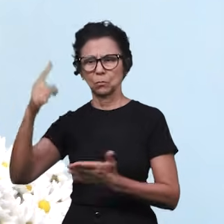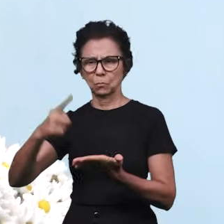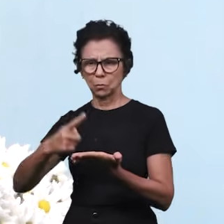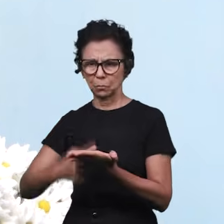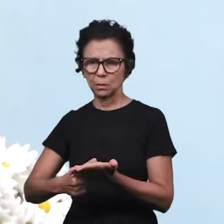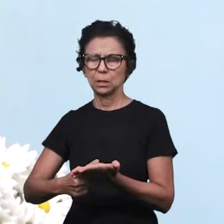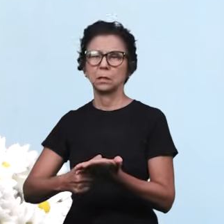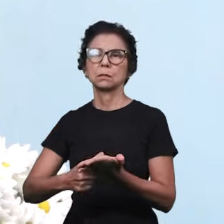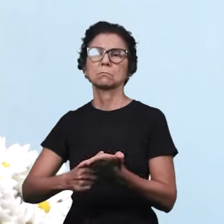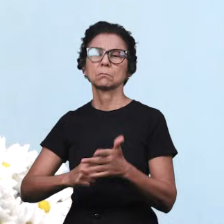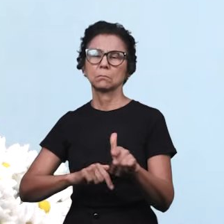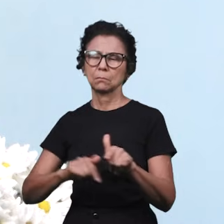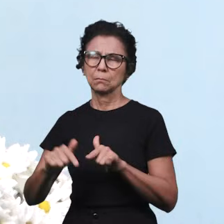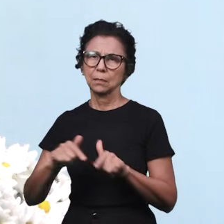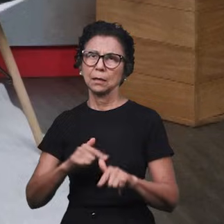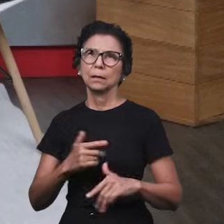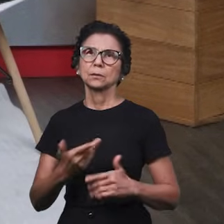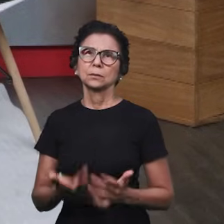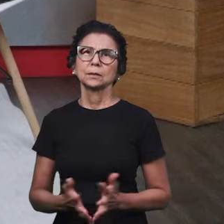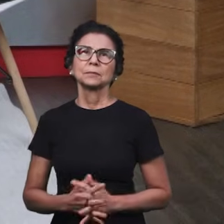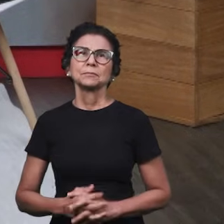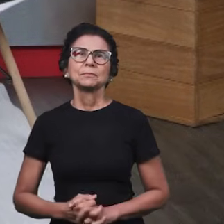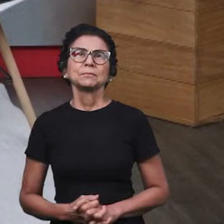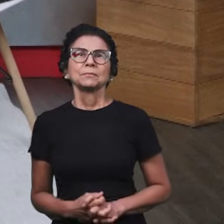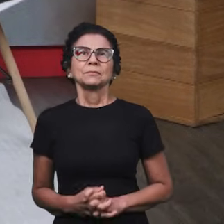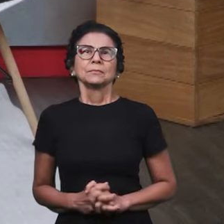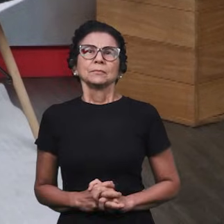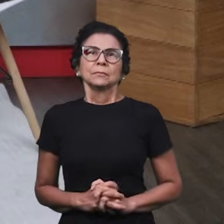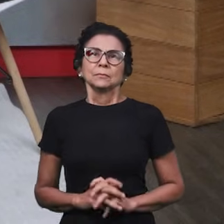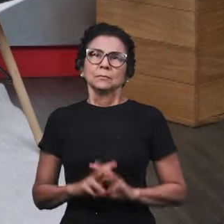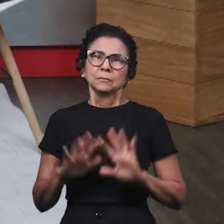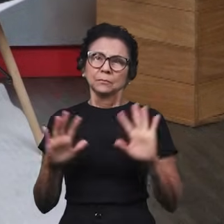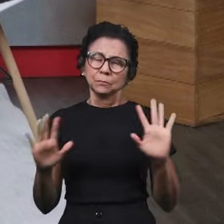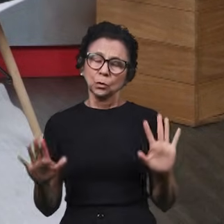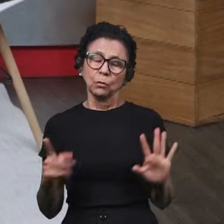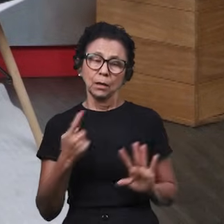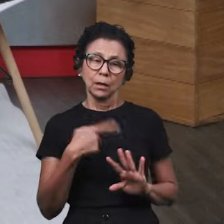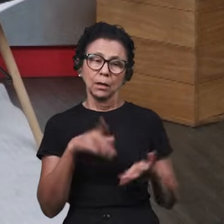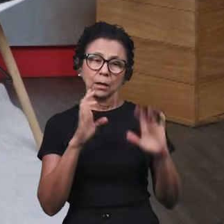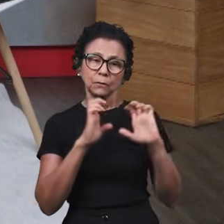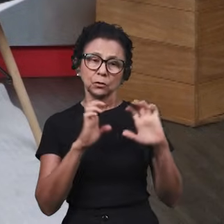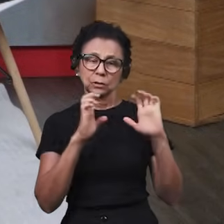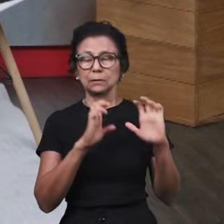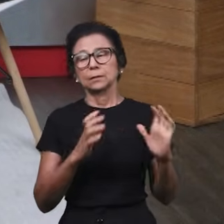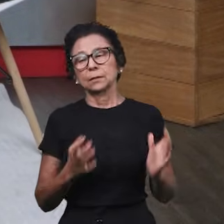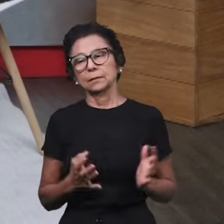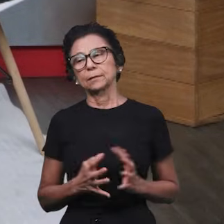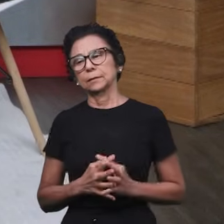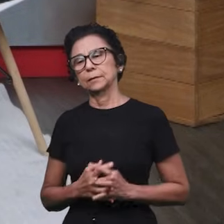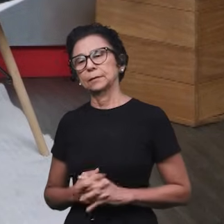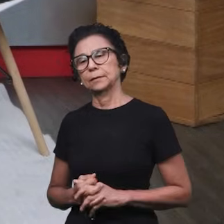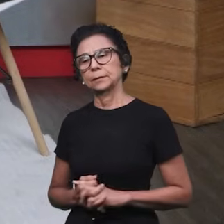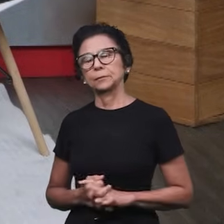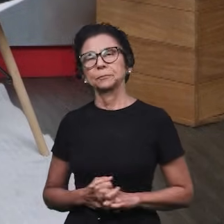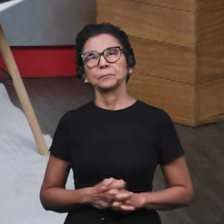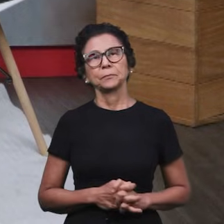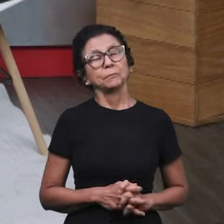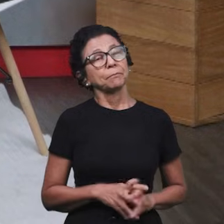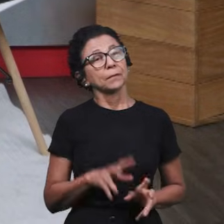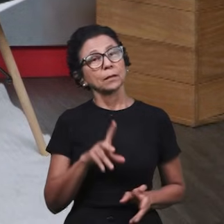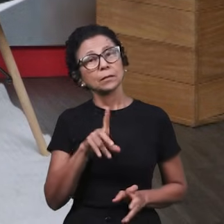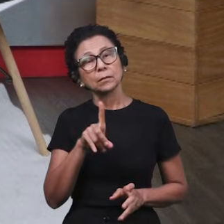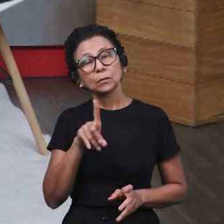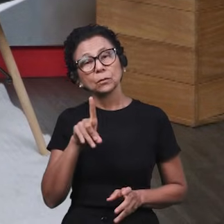é maravilhoso. E querendo ou não, a semente foi plantada. Sim. Então, se ela sabe, ela lembra, ela vai um dia, em nome de